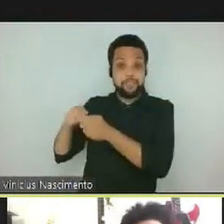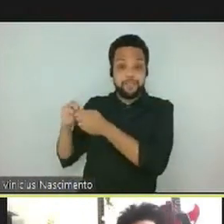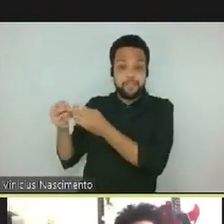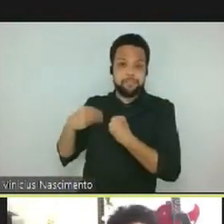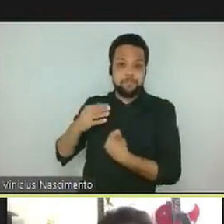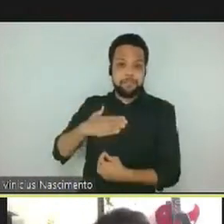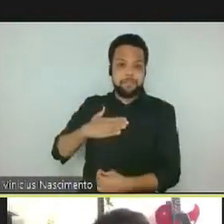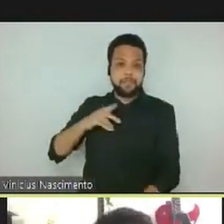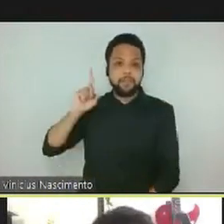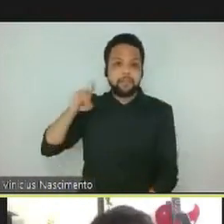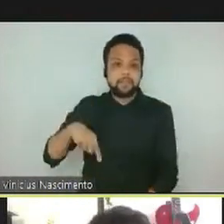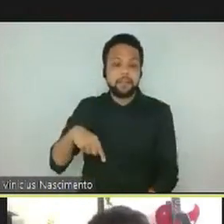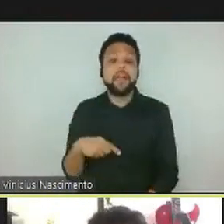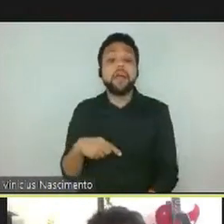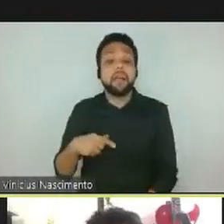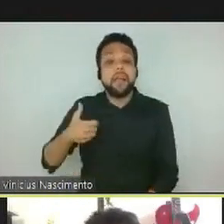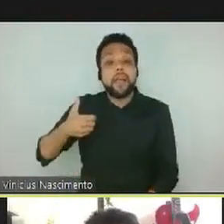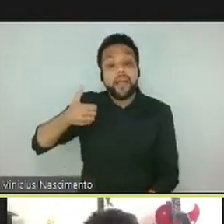feito com caneta Bic